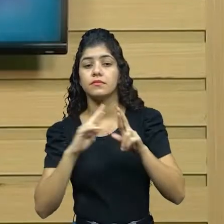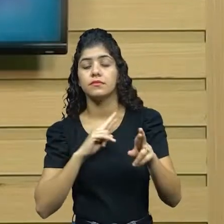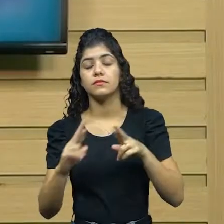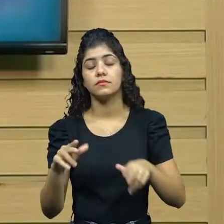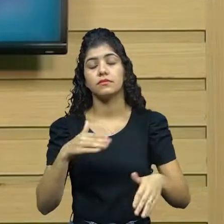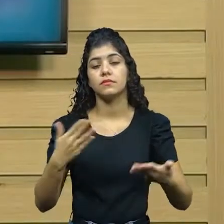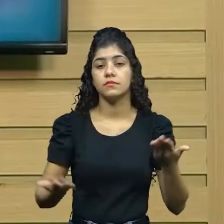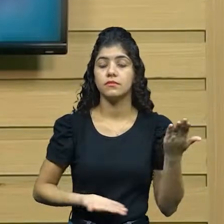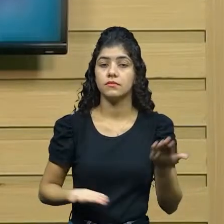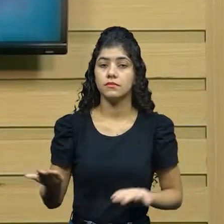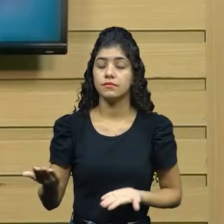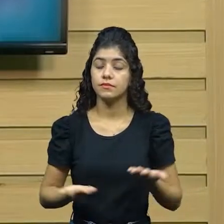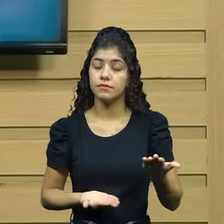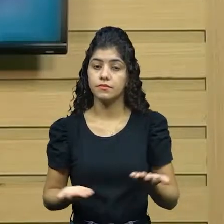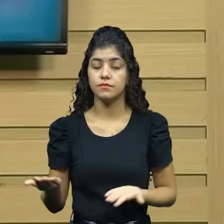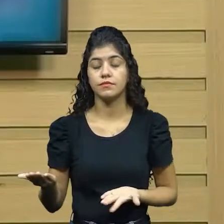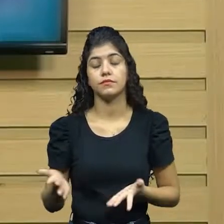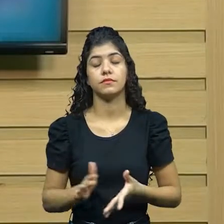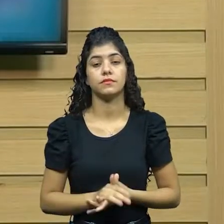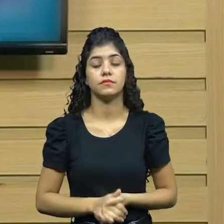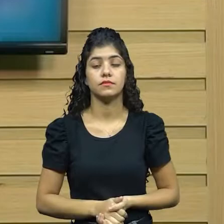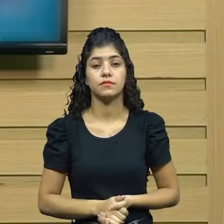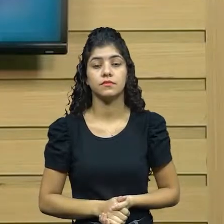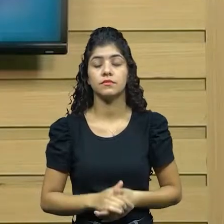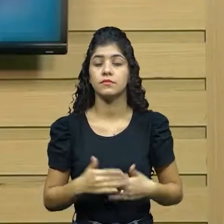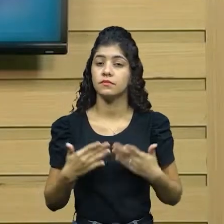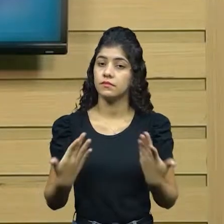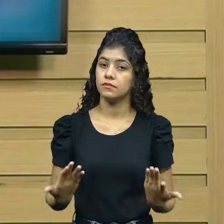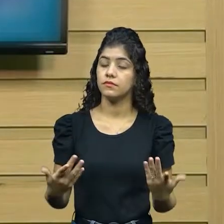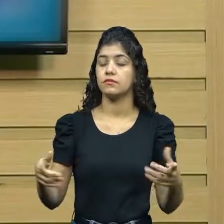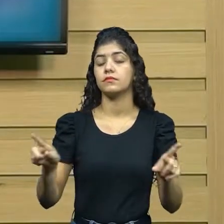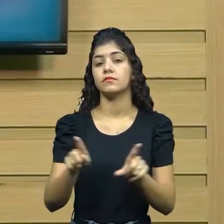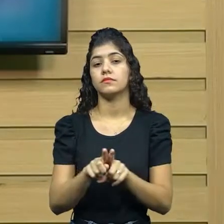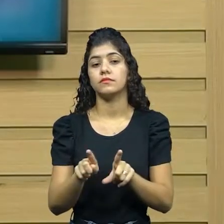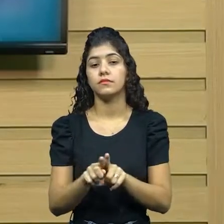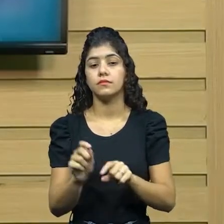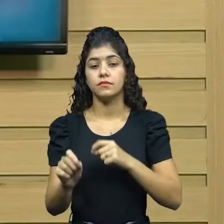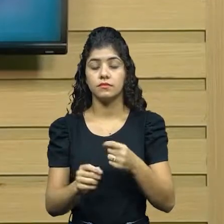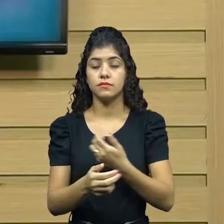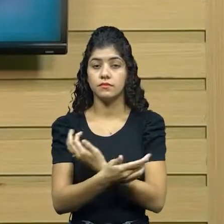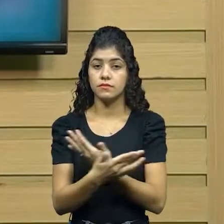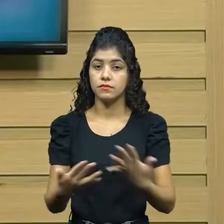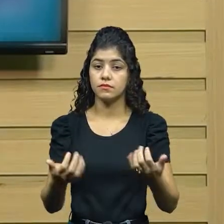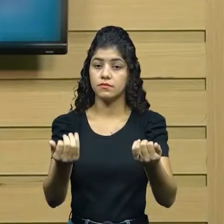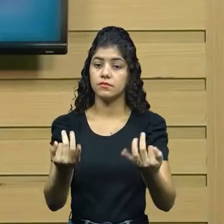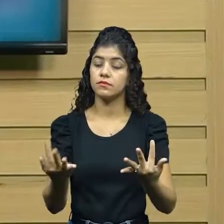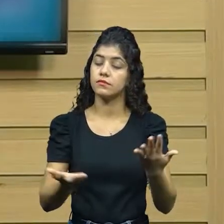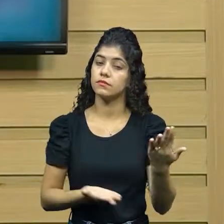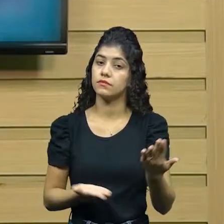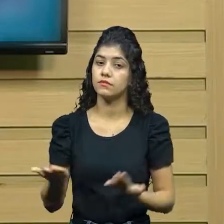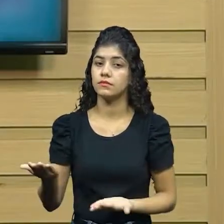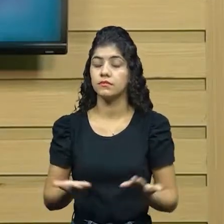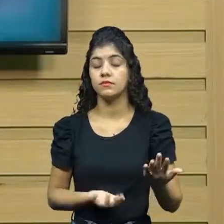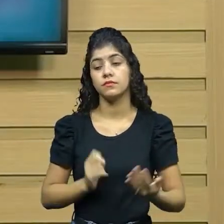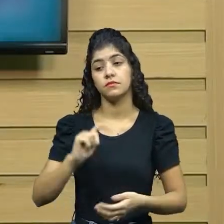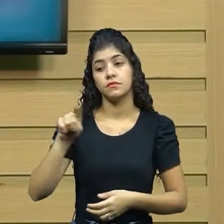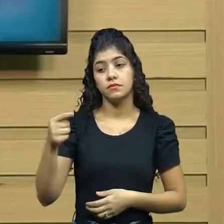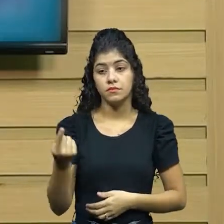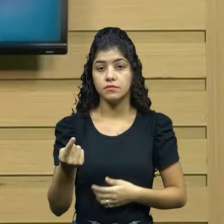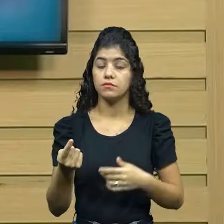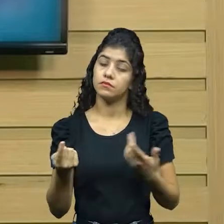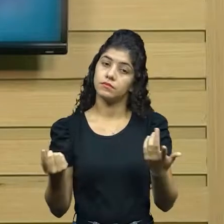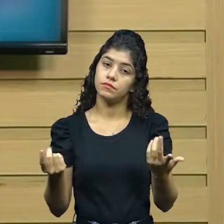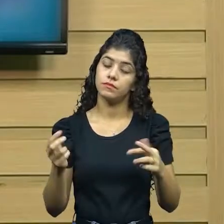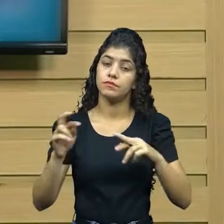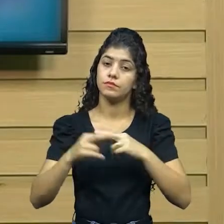serviços, né? Então, nesse ponto, quando você está fornecendo um serviço, não um produto, aí